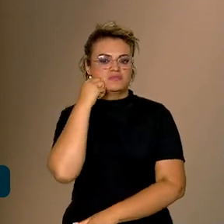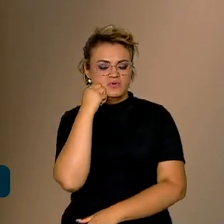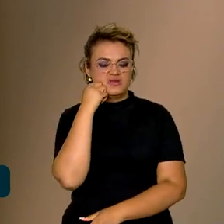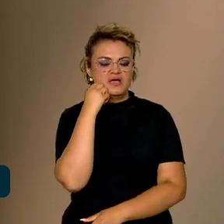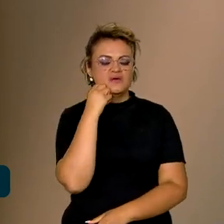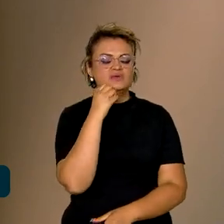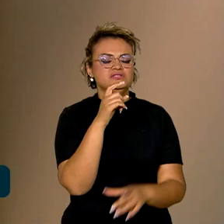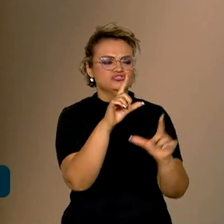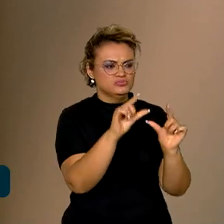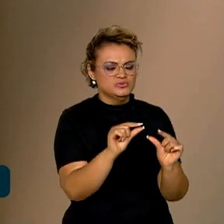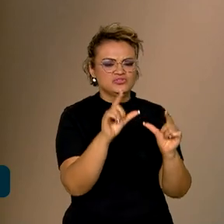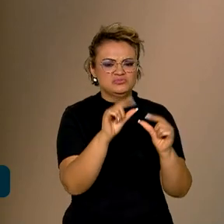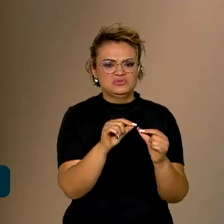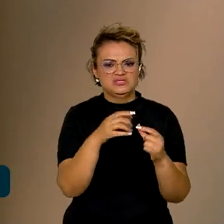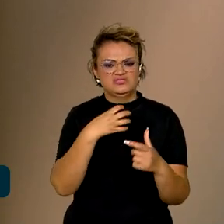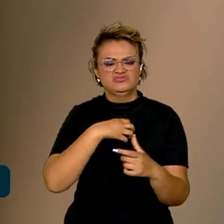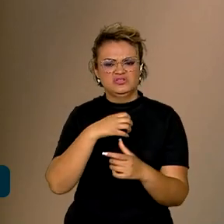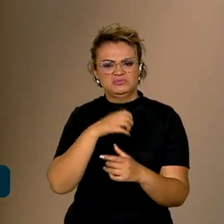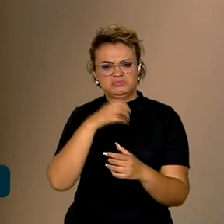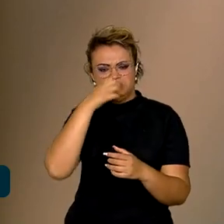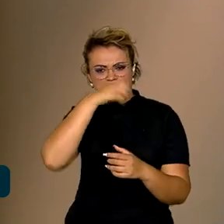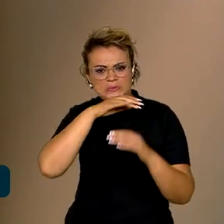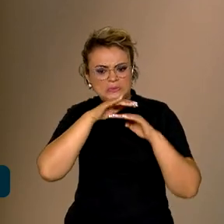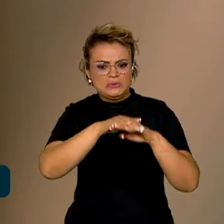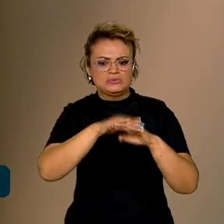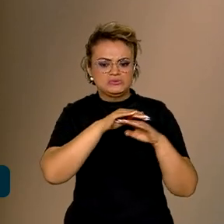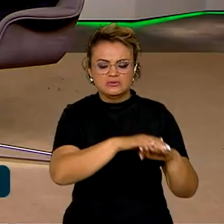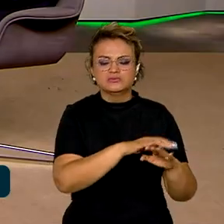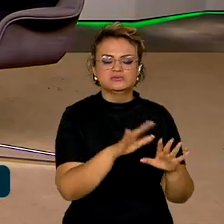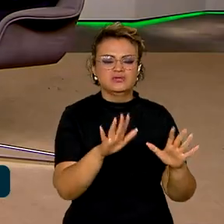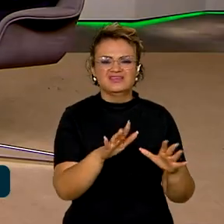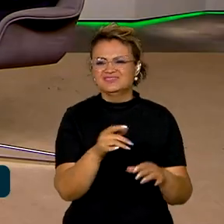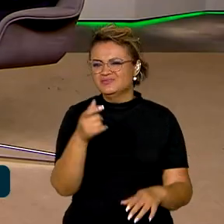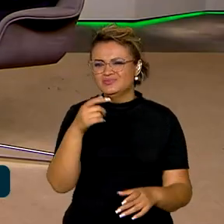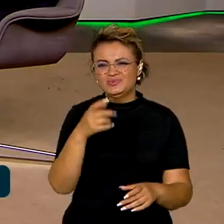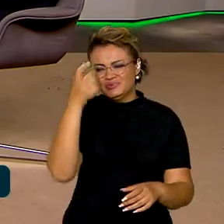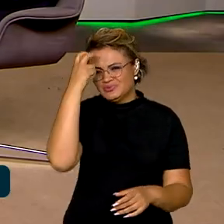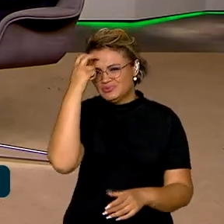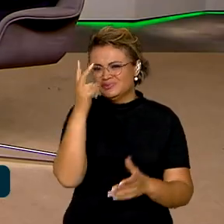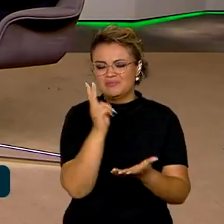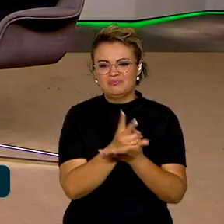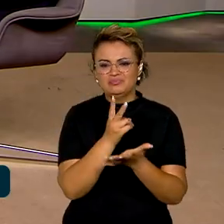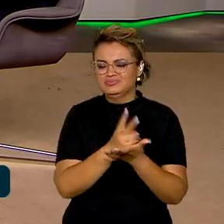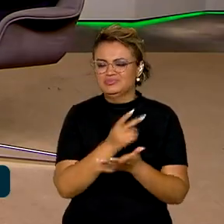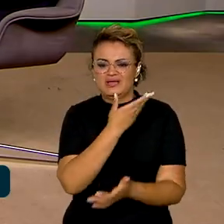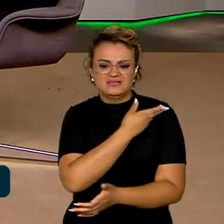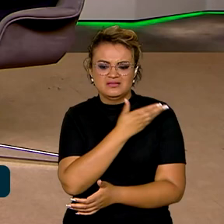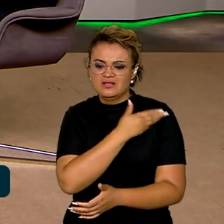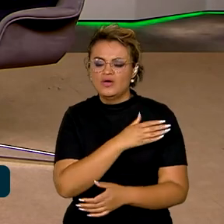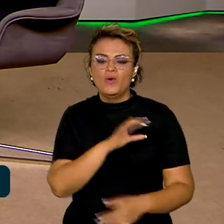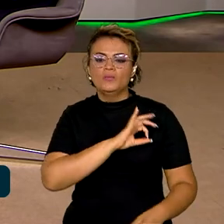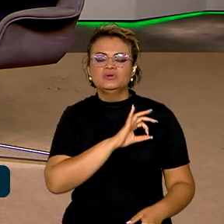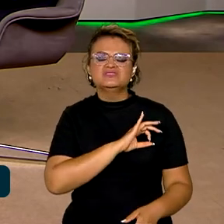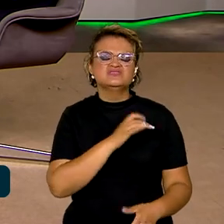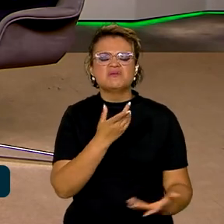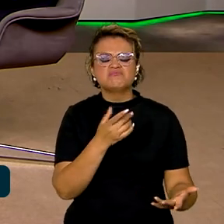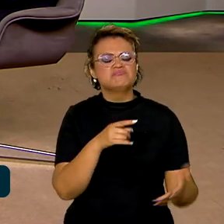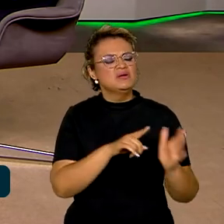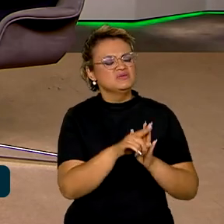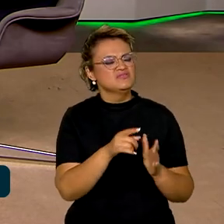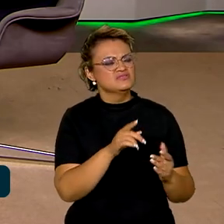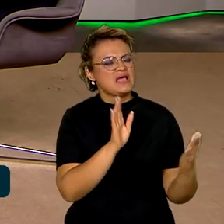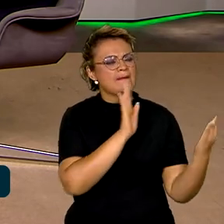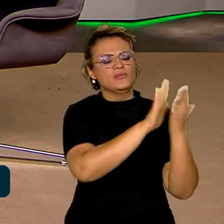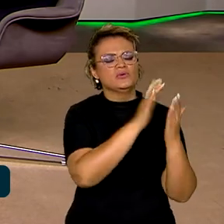esses efeitos das abordagens de rua, que são muito racializadas, a gente sabe, né? O policial raramente sabe explicar por que parou uma